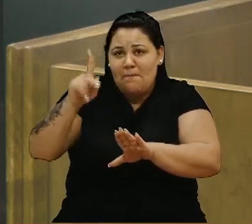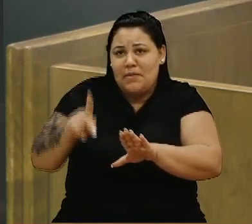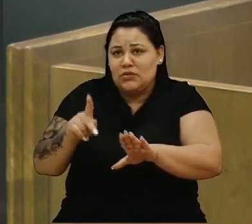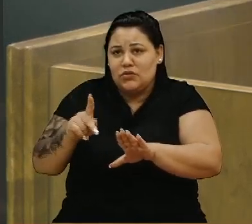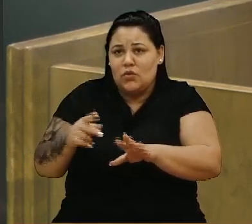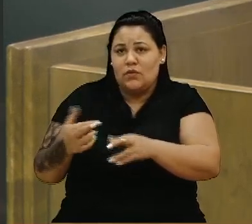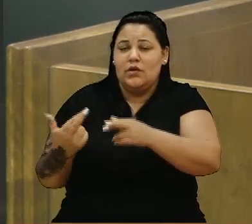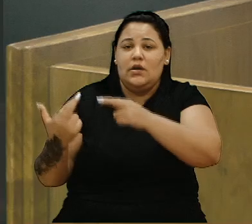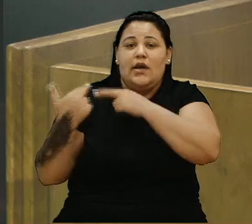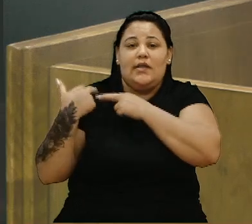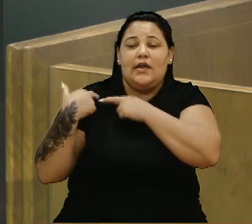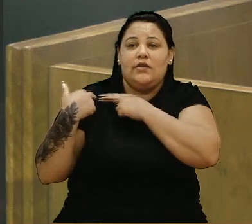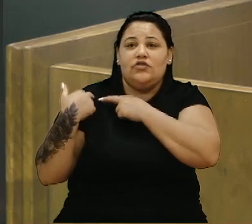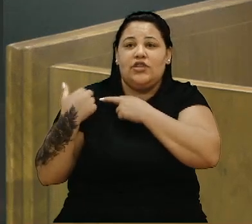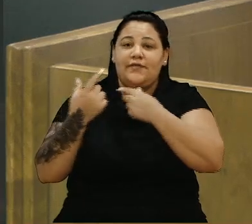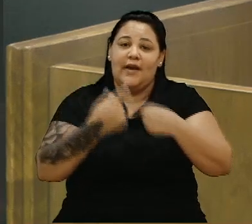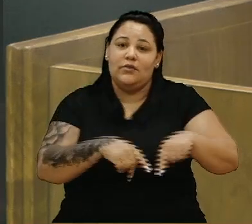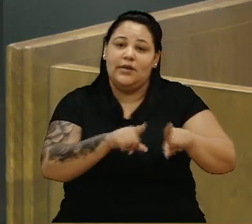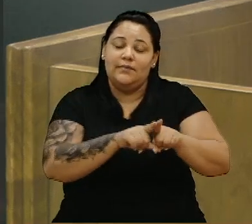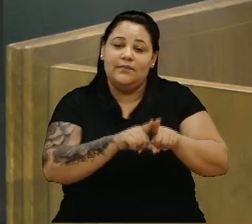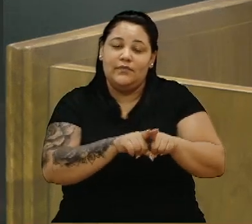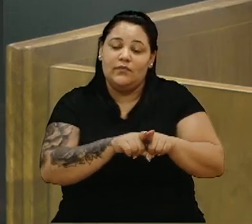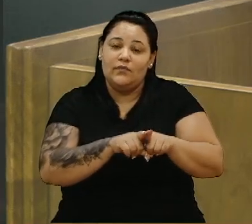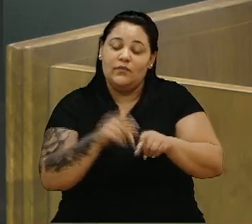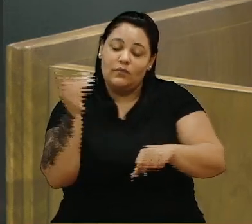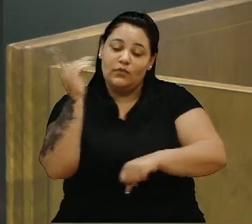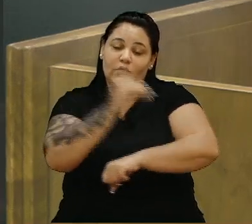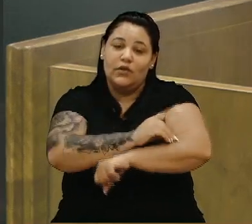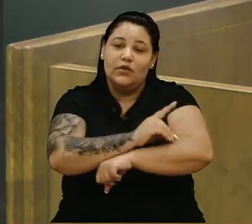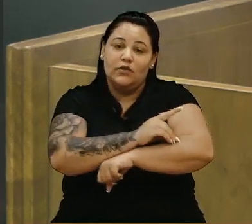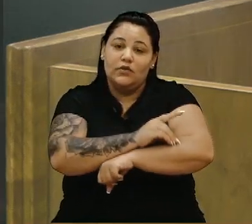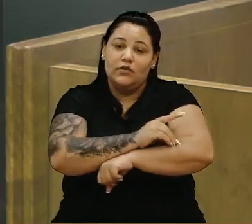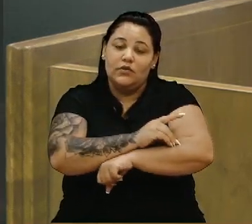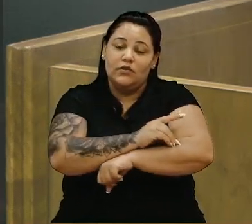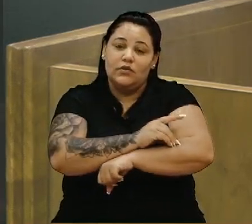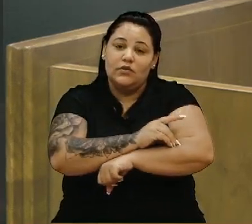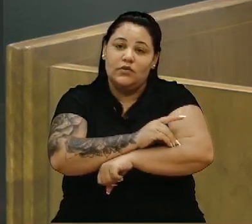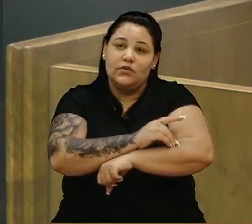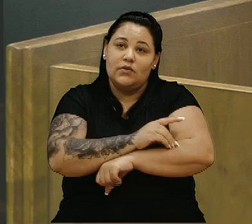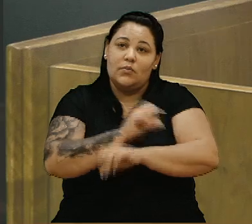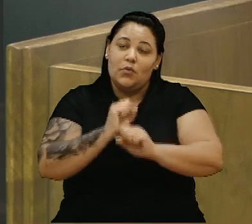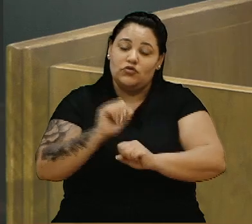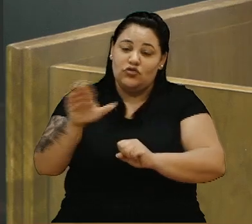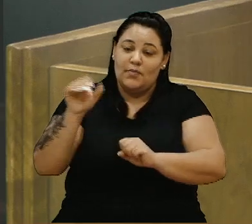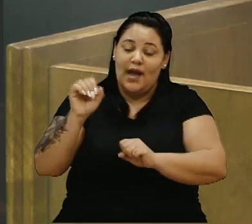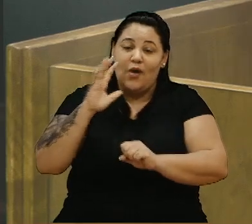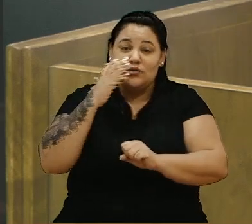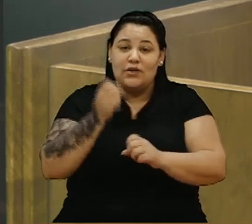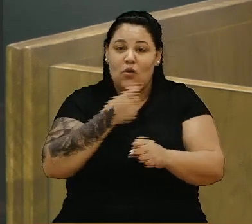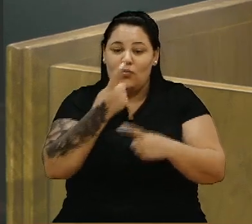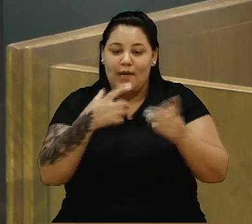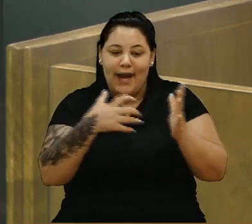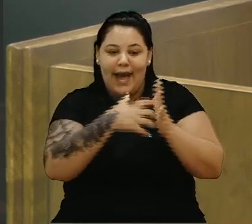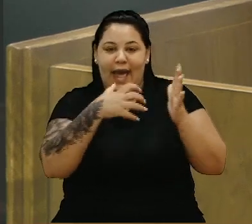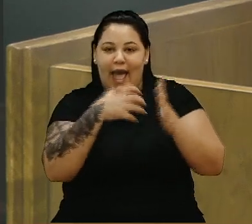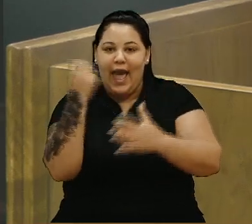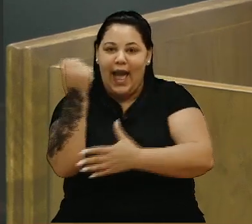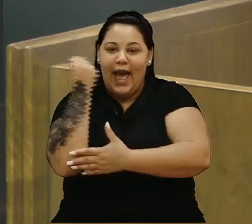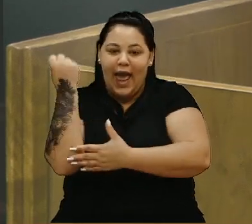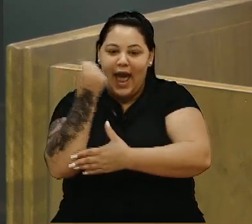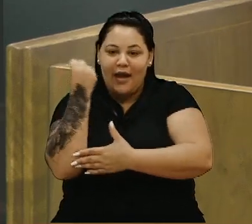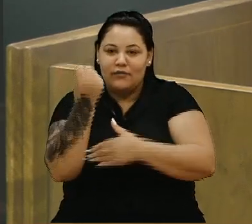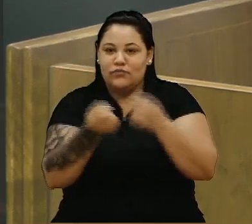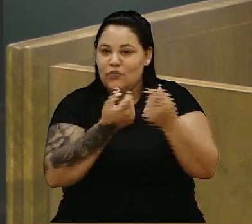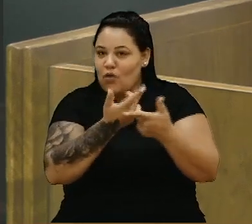pessoa responsável dentro da sala da direção, fica chaveado, que quando pode acontecer alguma coisa, quando está acontecendo